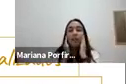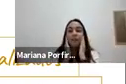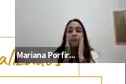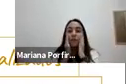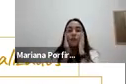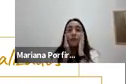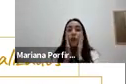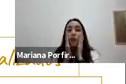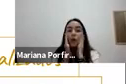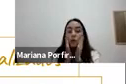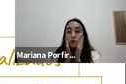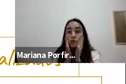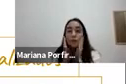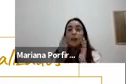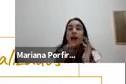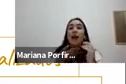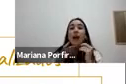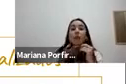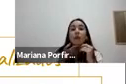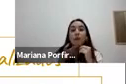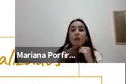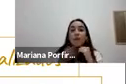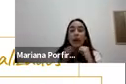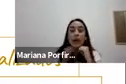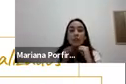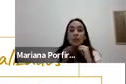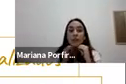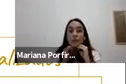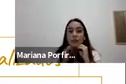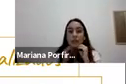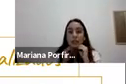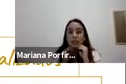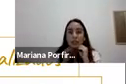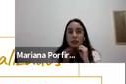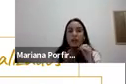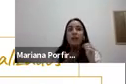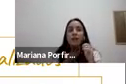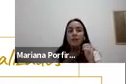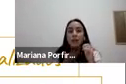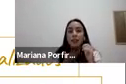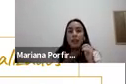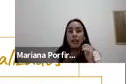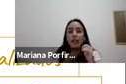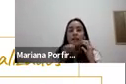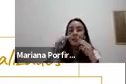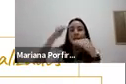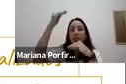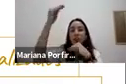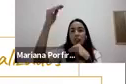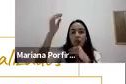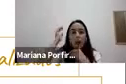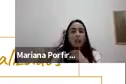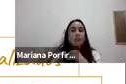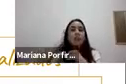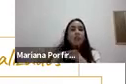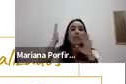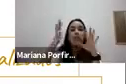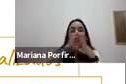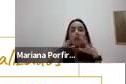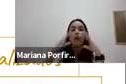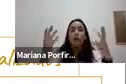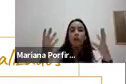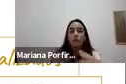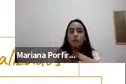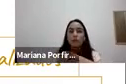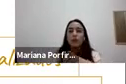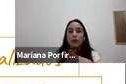estão localizados no rosto, alguns abaixo da nossa língua, né? Em cima da tireoide, que